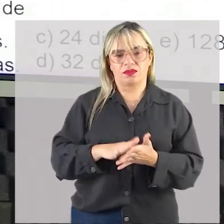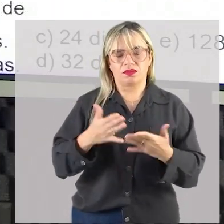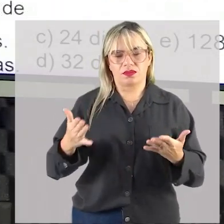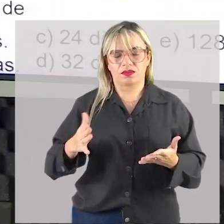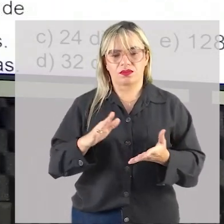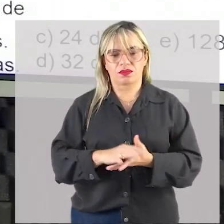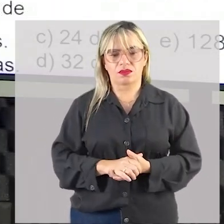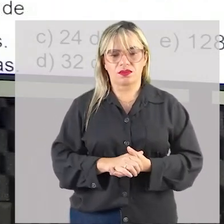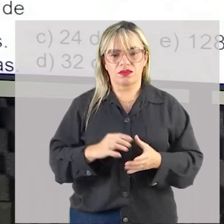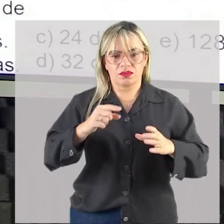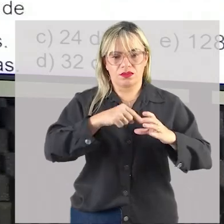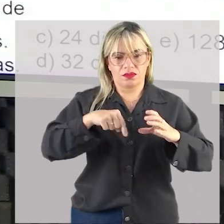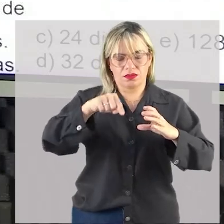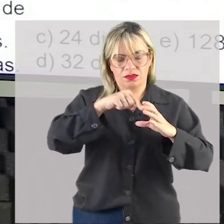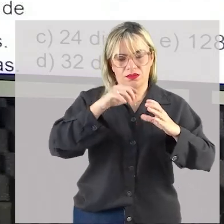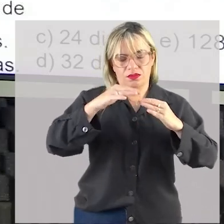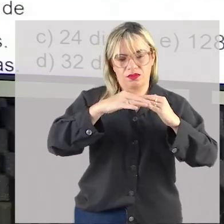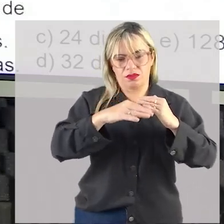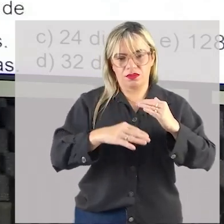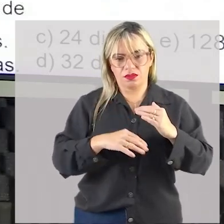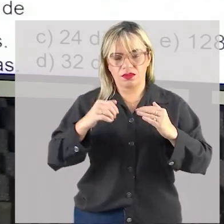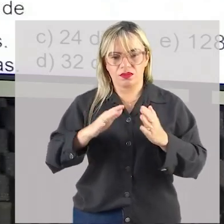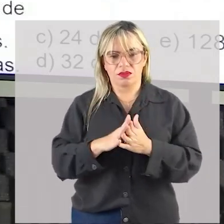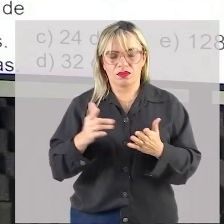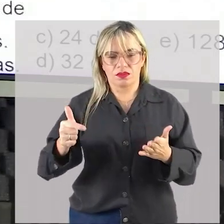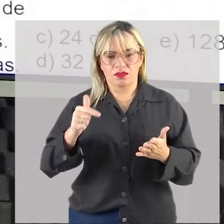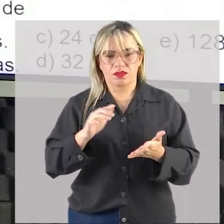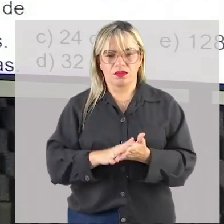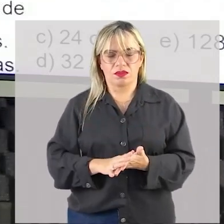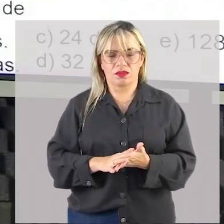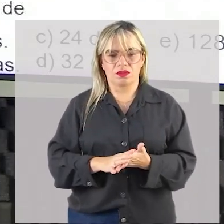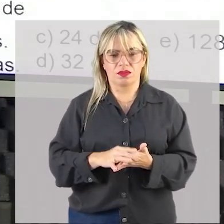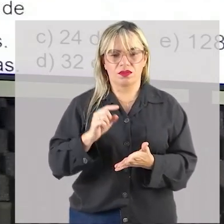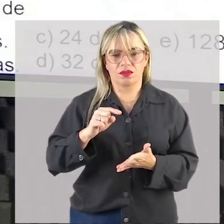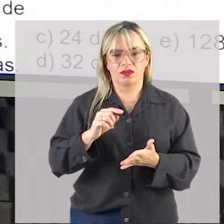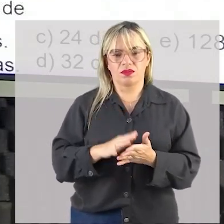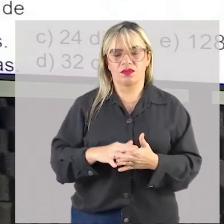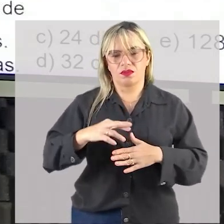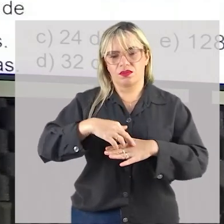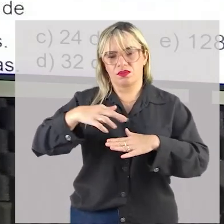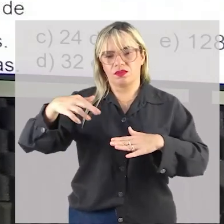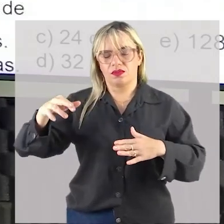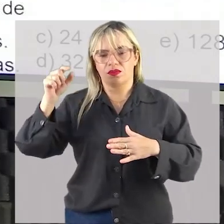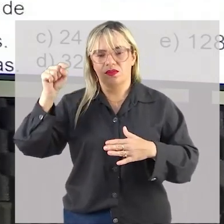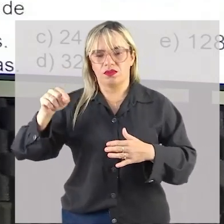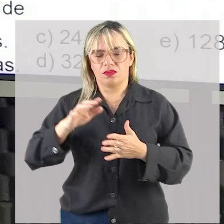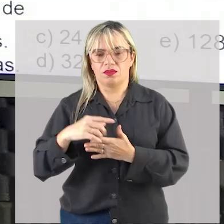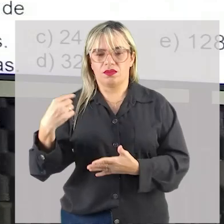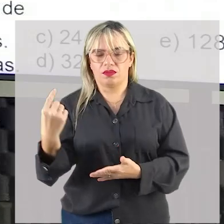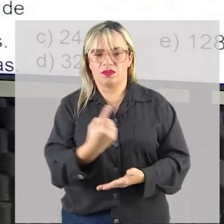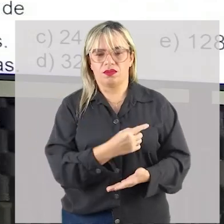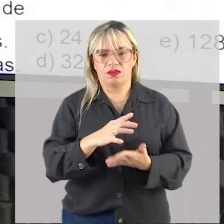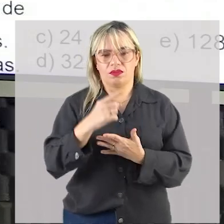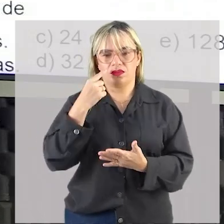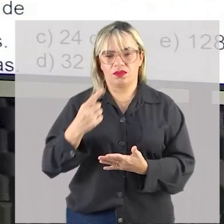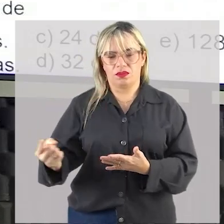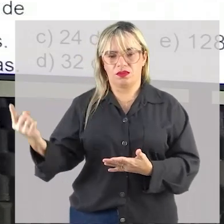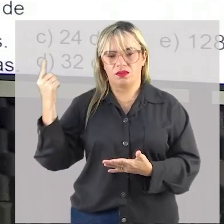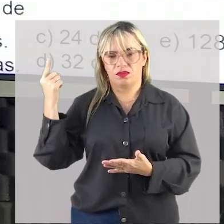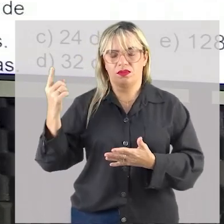Então, um núcleo instável emite radiação. É essa radiação que está vindo do núcleo que nós batizamos